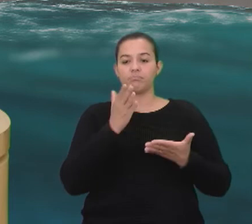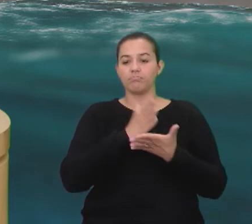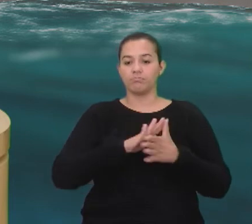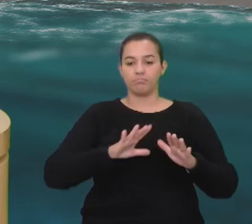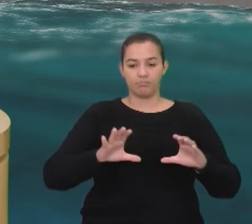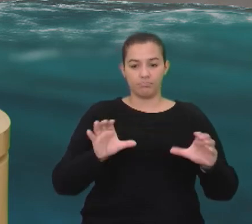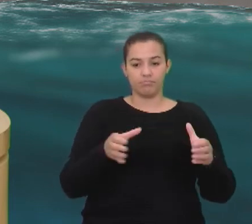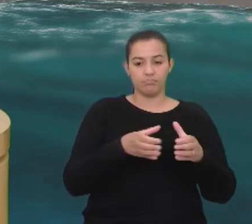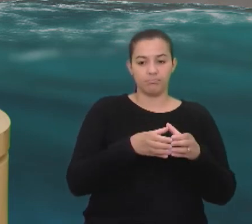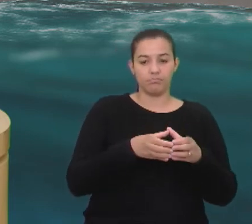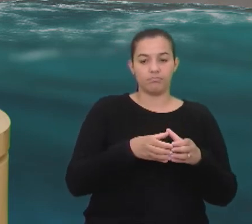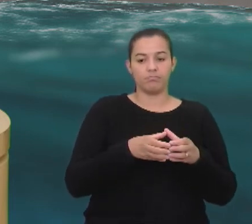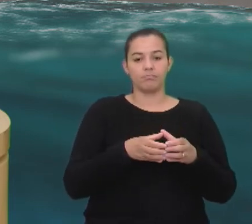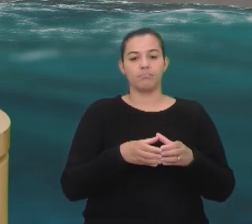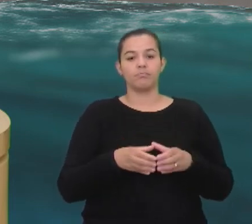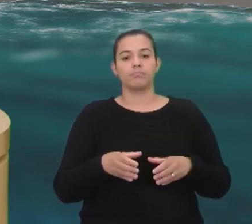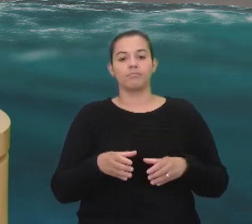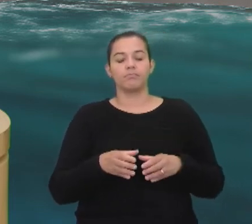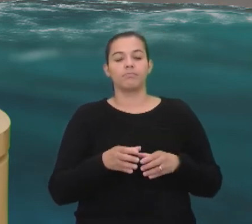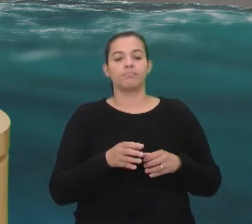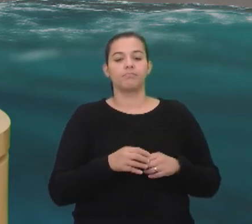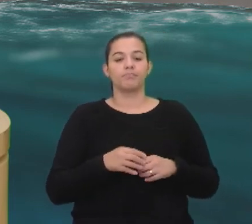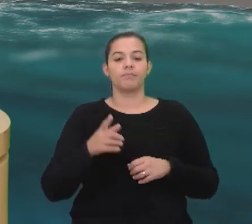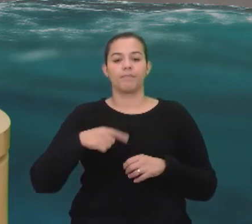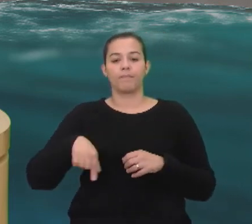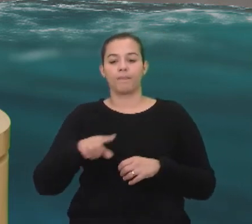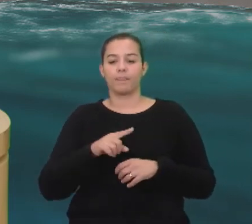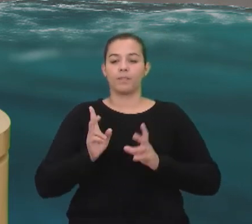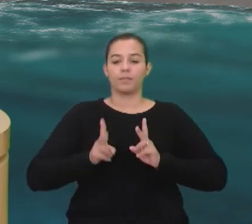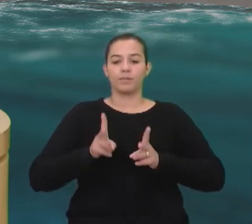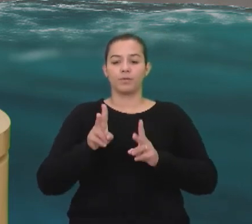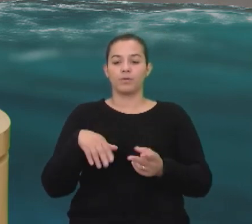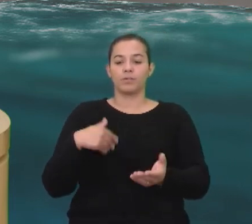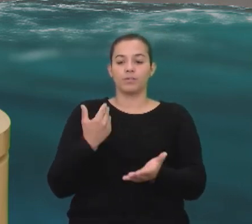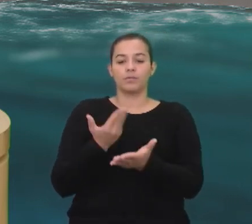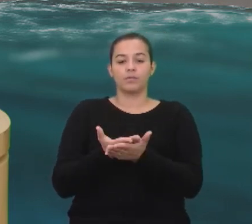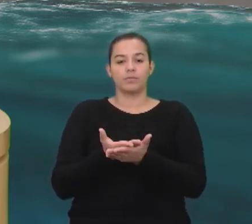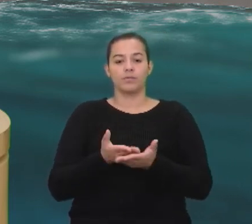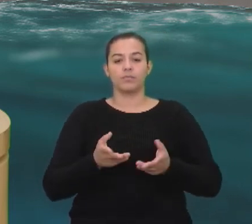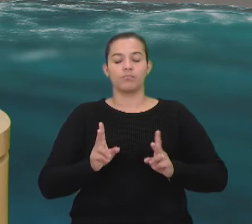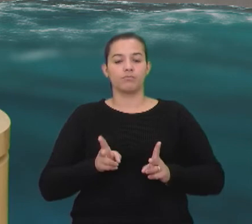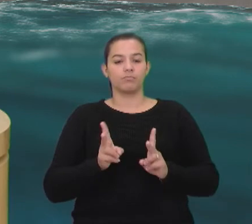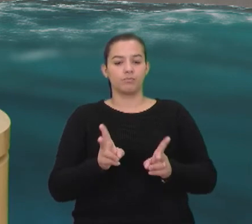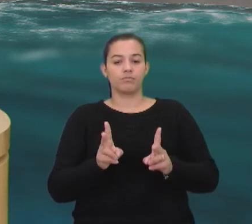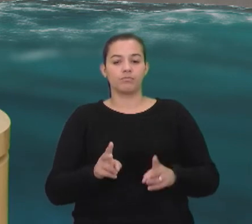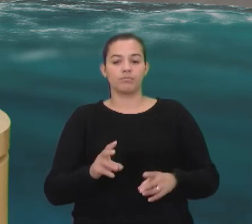consequentemente, nós não nos mantermos até hoje como colonos, né, como